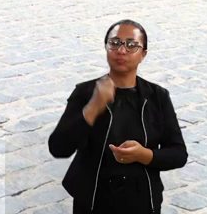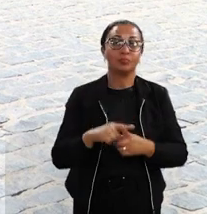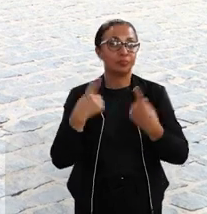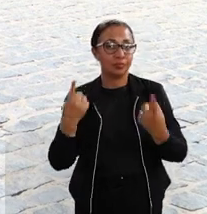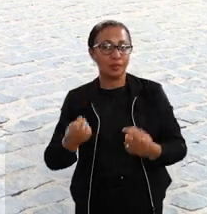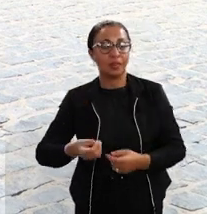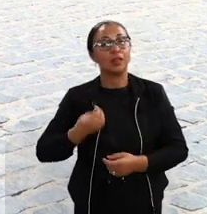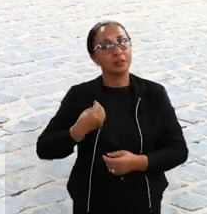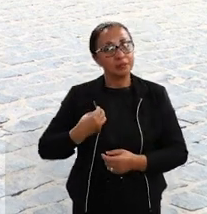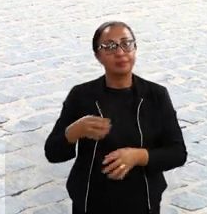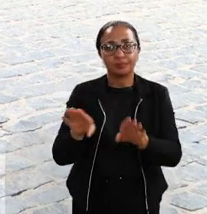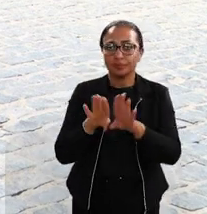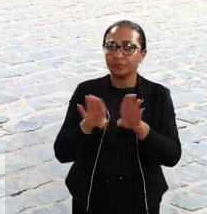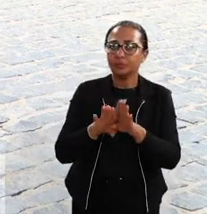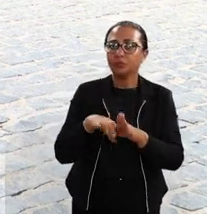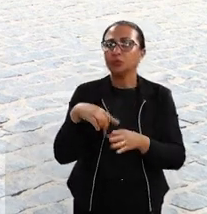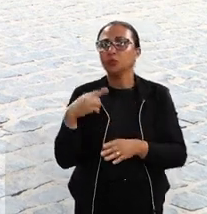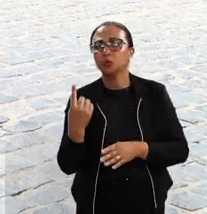mas existe